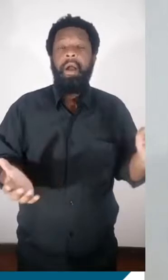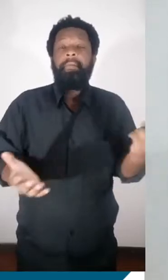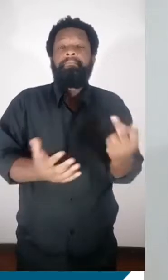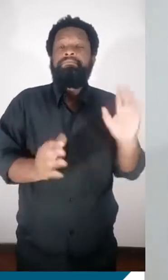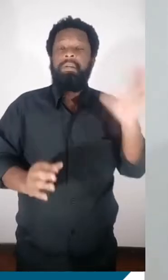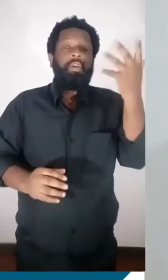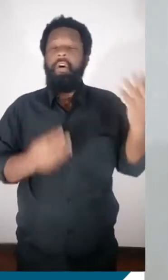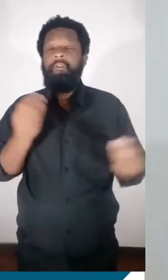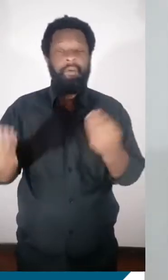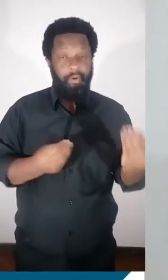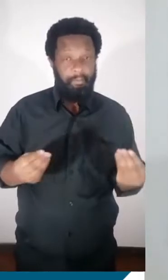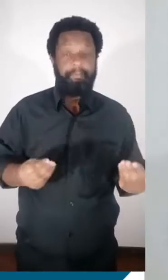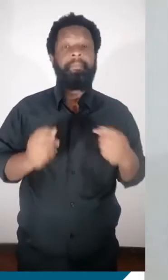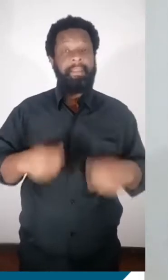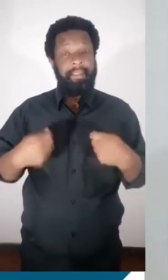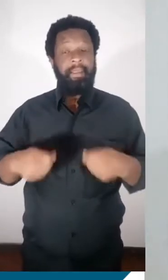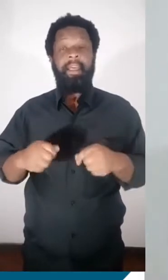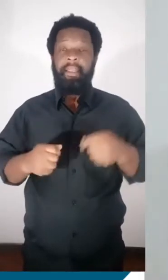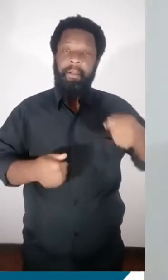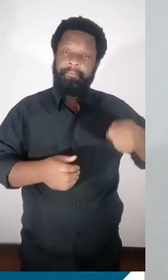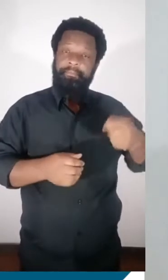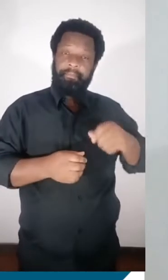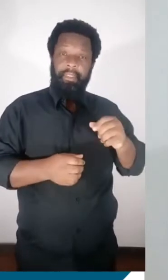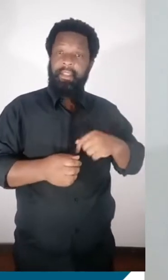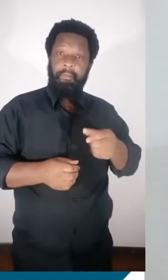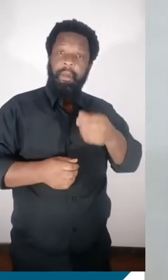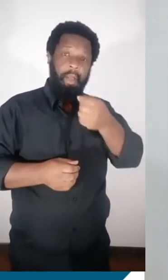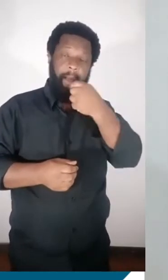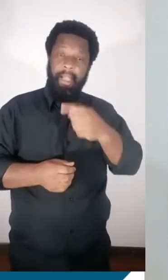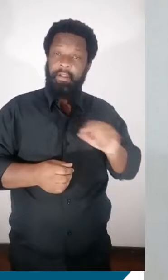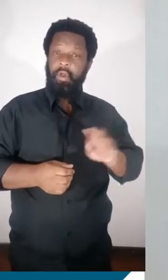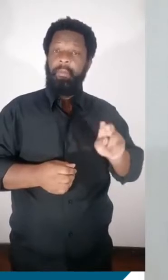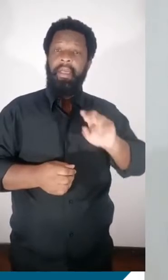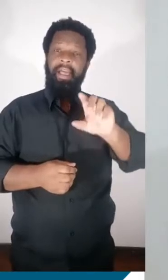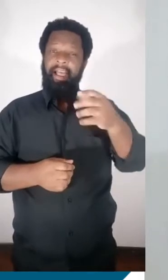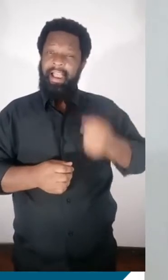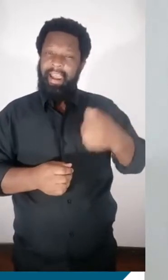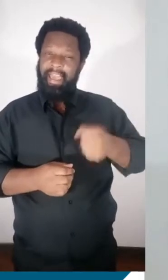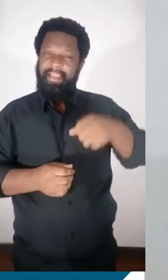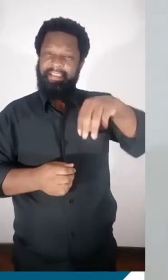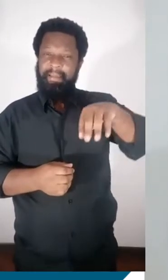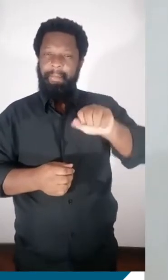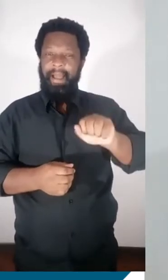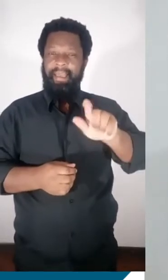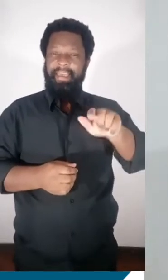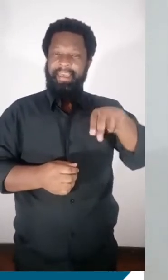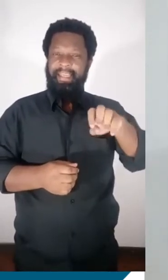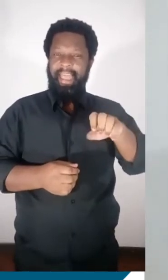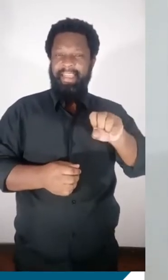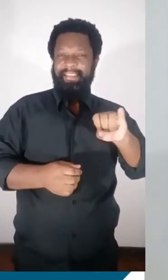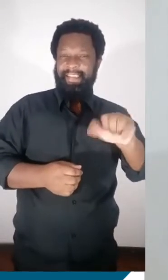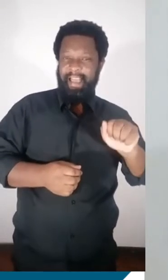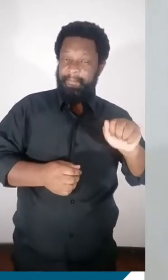fazer para acabar com essa azia? Nós podemos ingerir um antiácido, como por exemplo o leite de magnésia é um antiácido. O leite